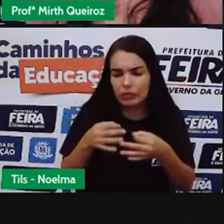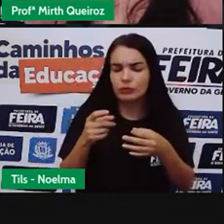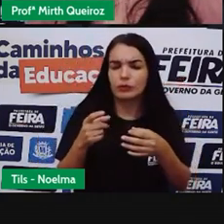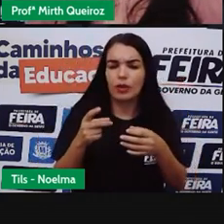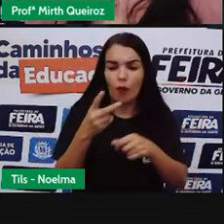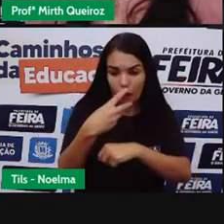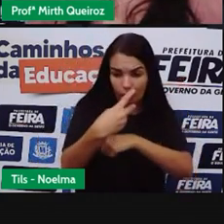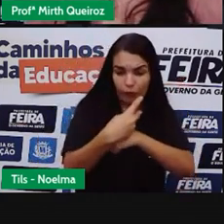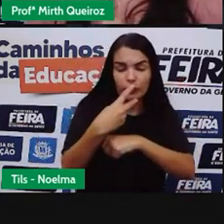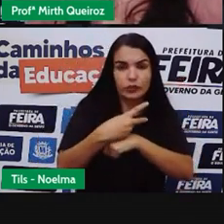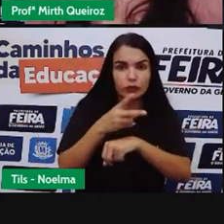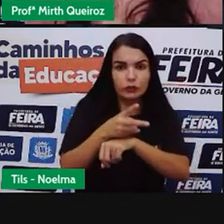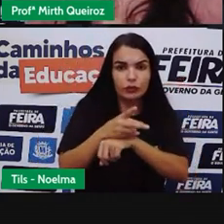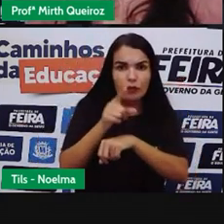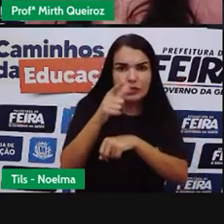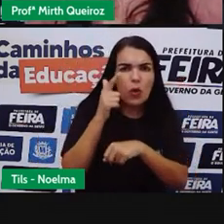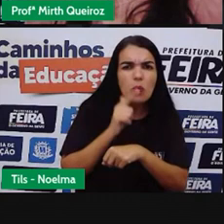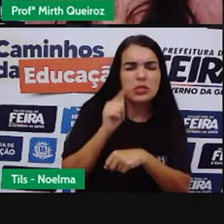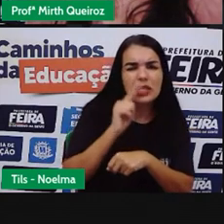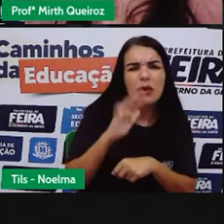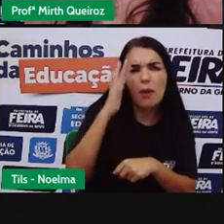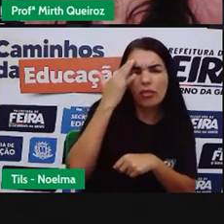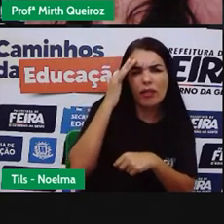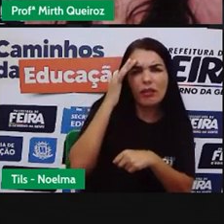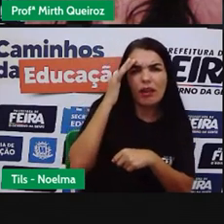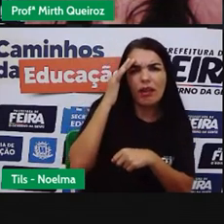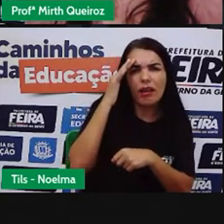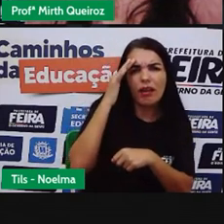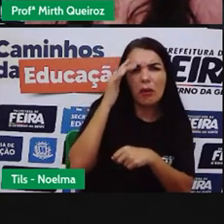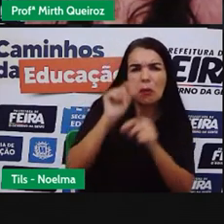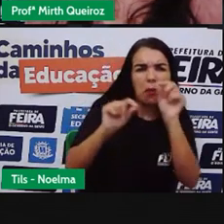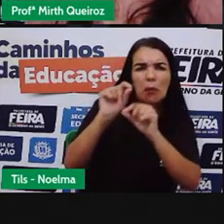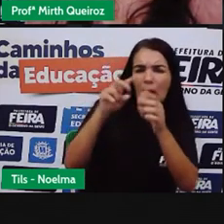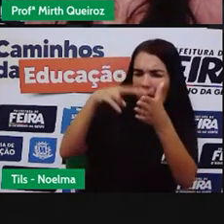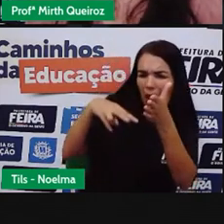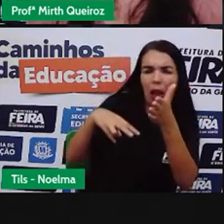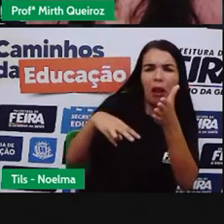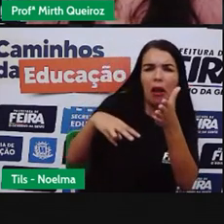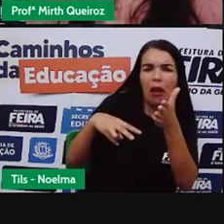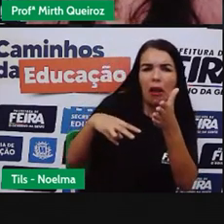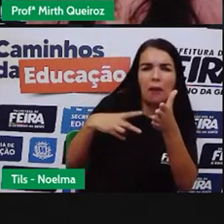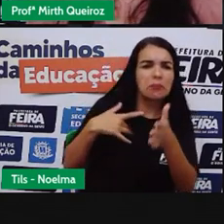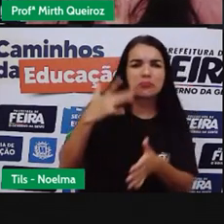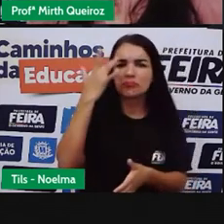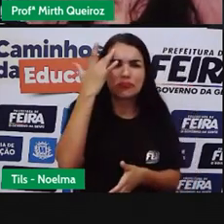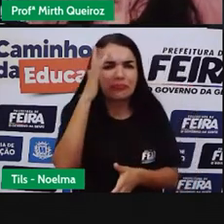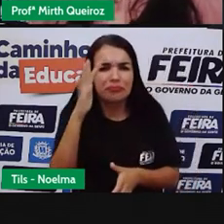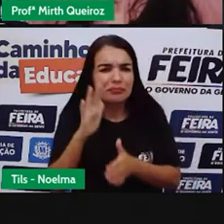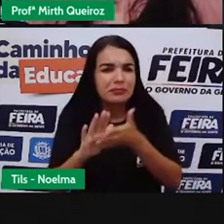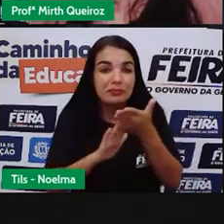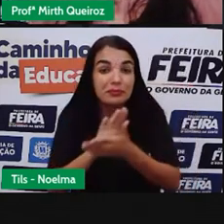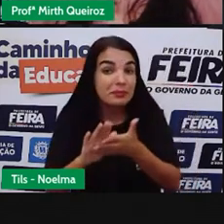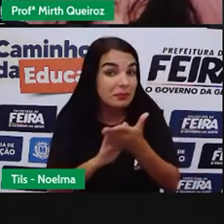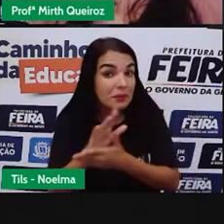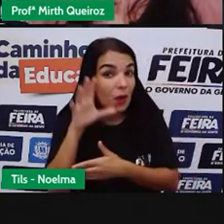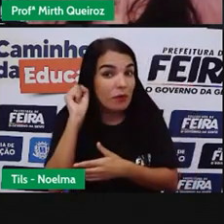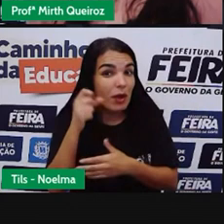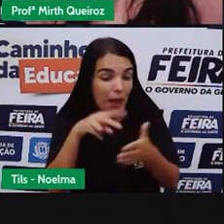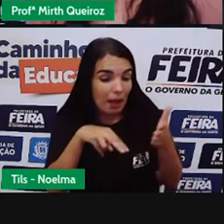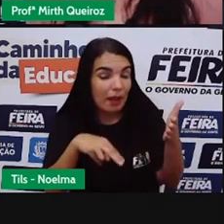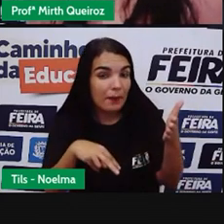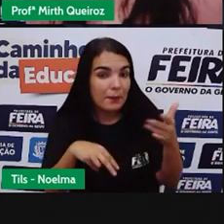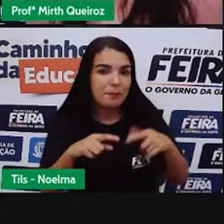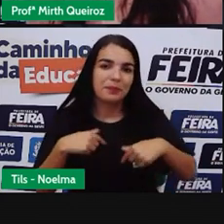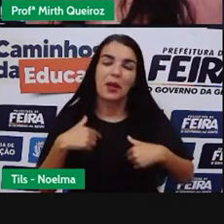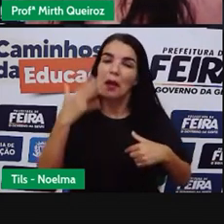aí, vocês conseguiram entender o que vocês leram ou o que vocês ouviram que a Pro deu para vocês?